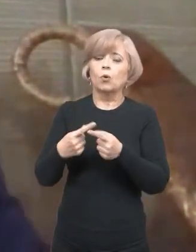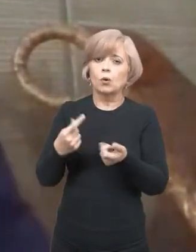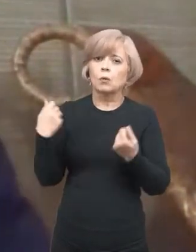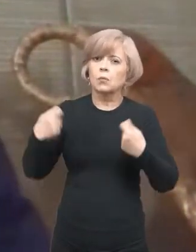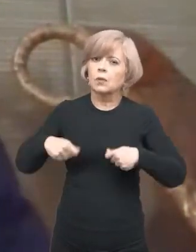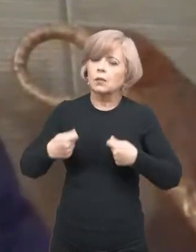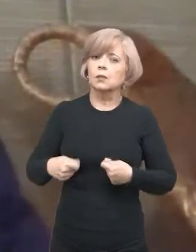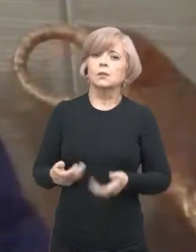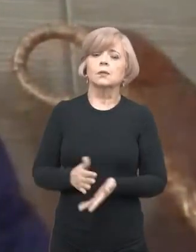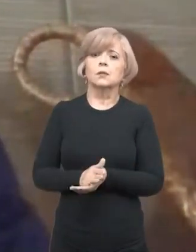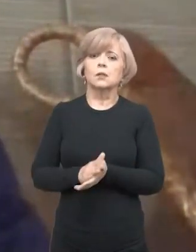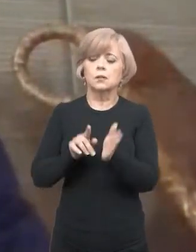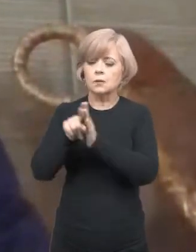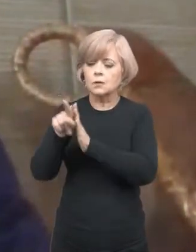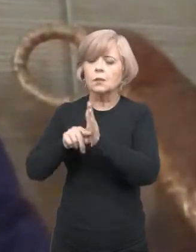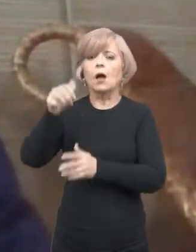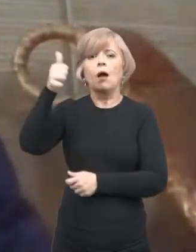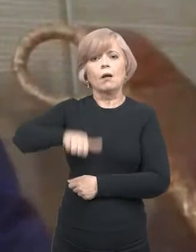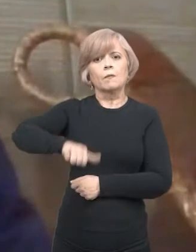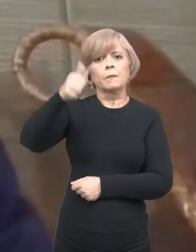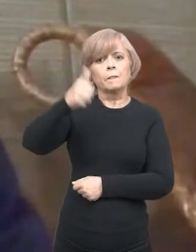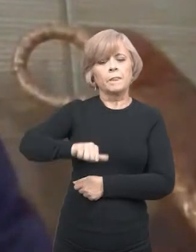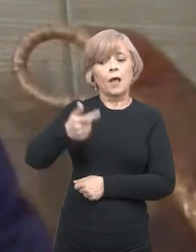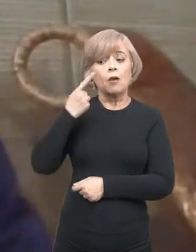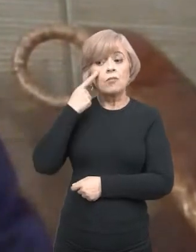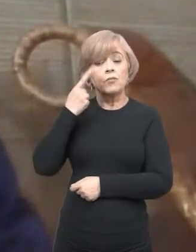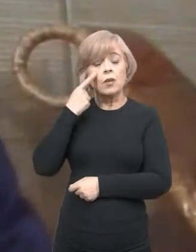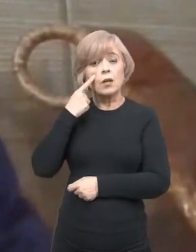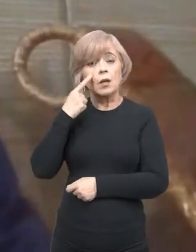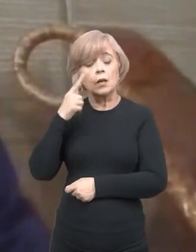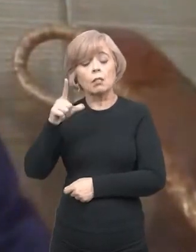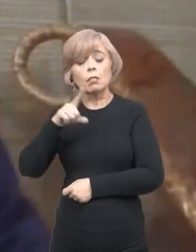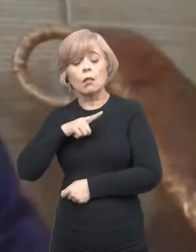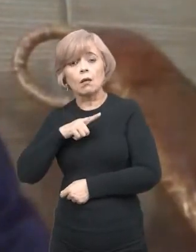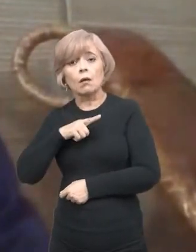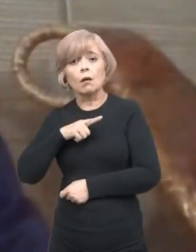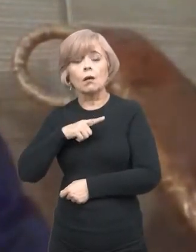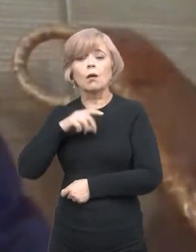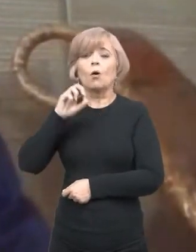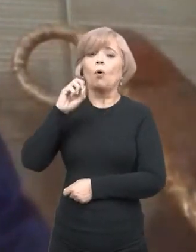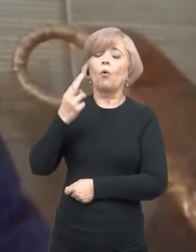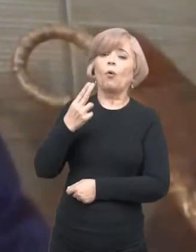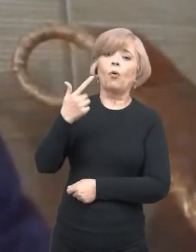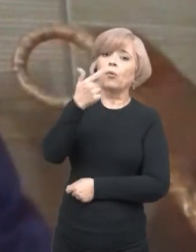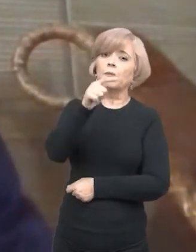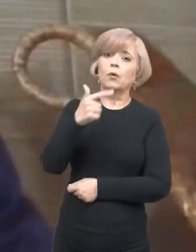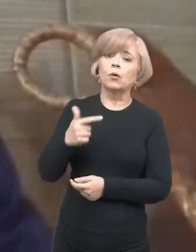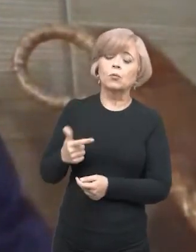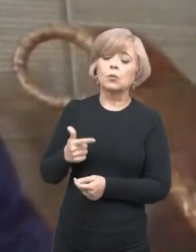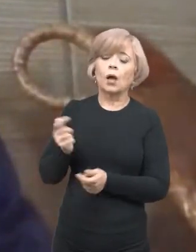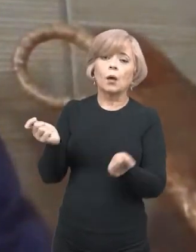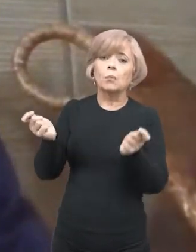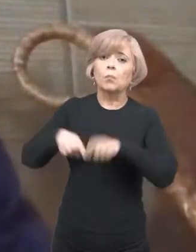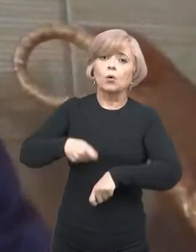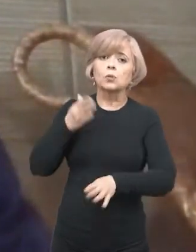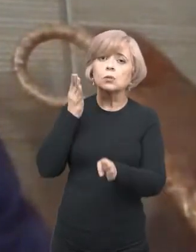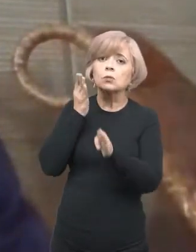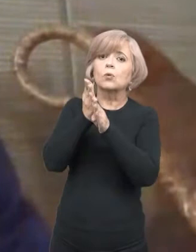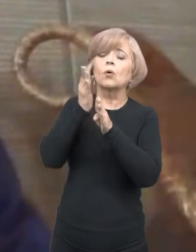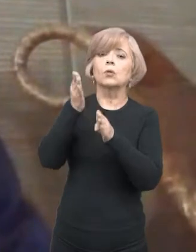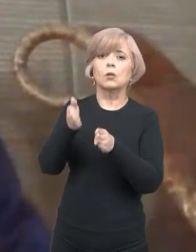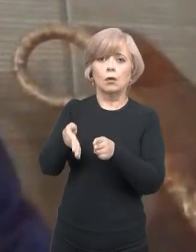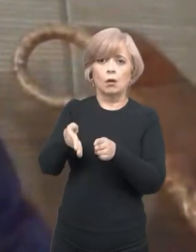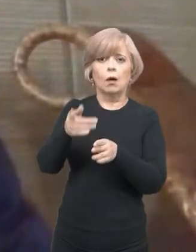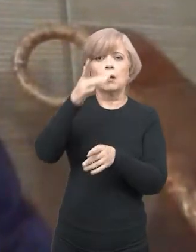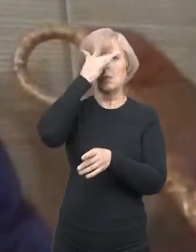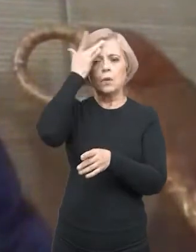IPs, para análise e verificação se existe uma possibilidade